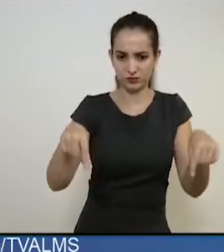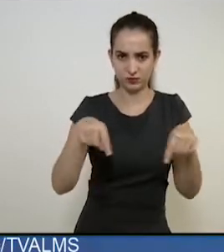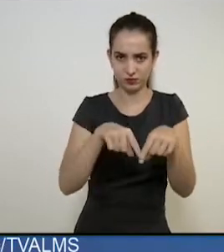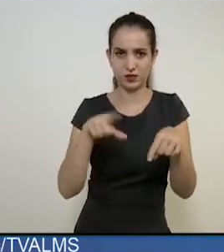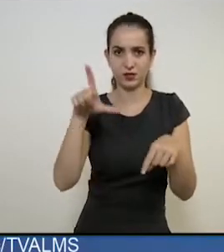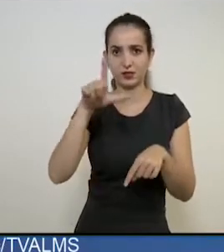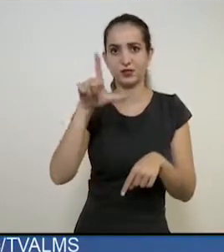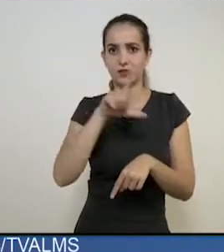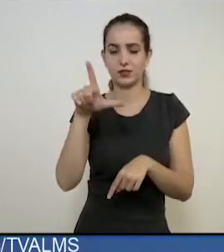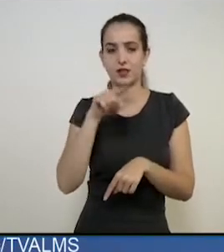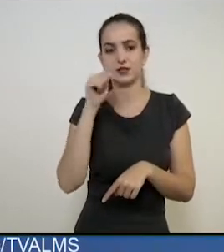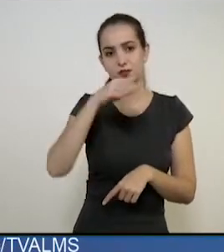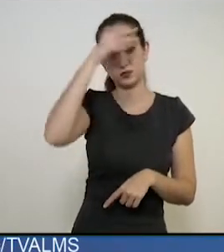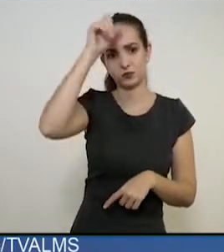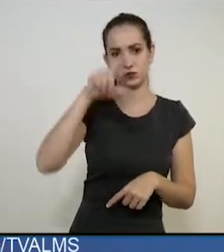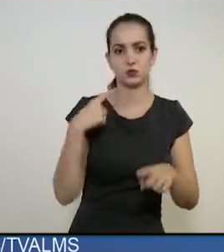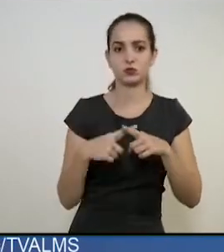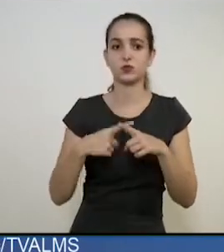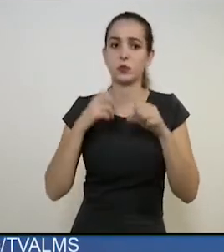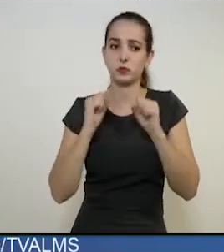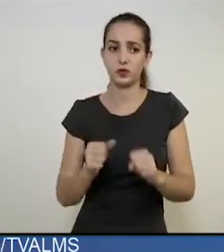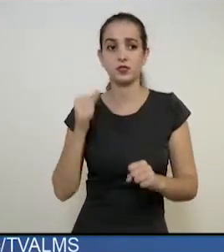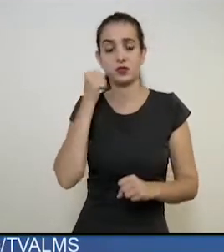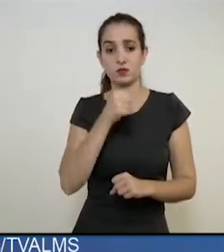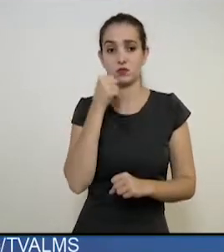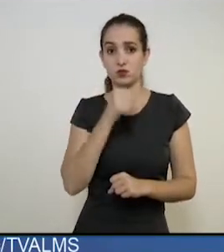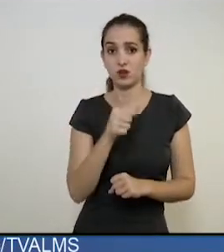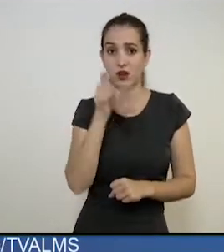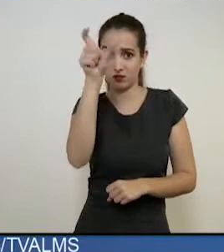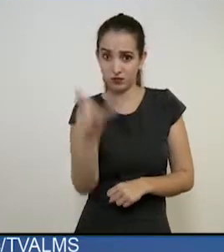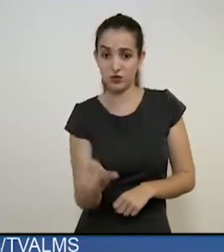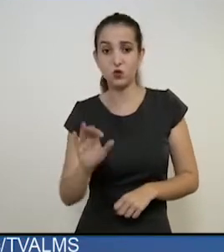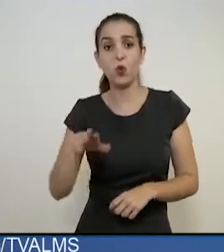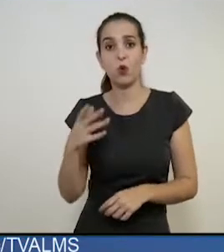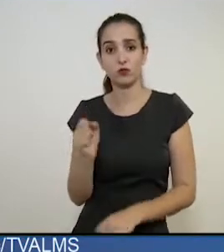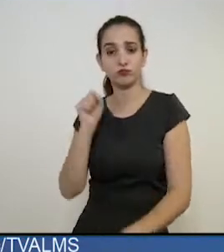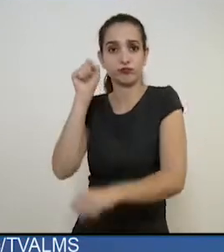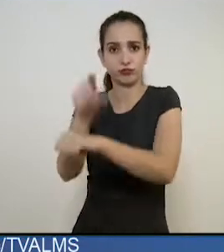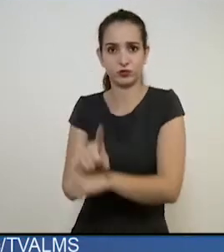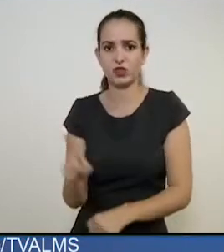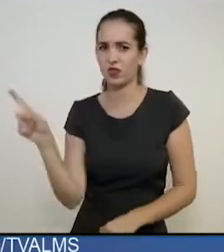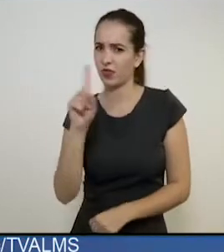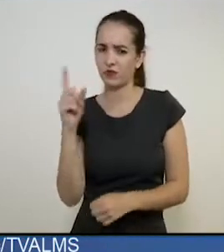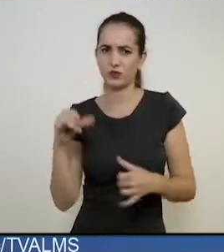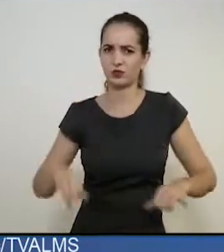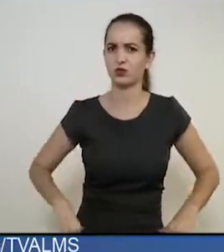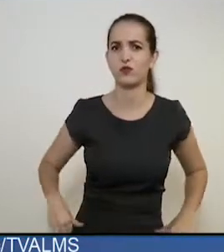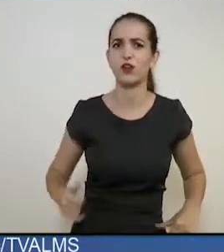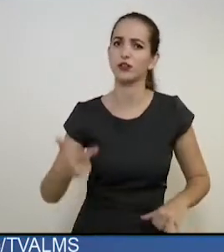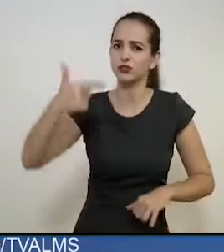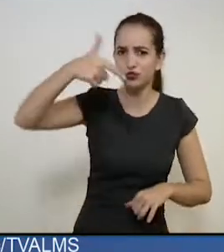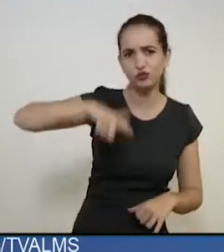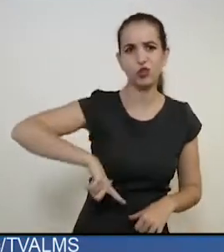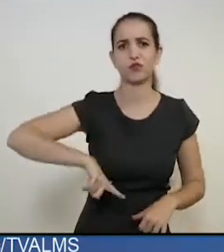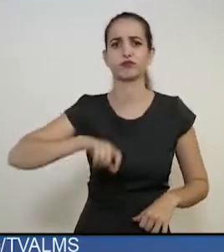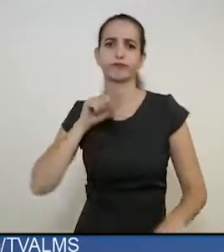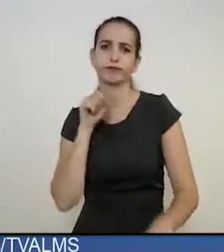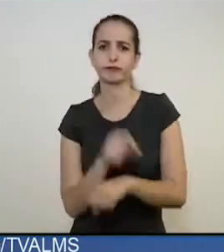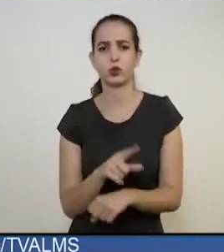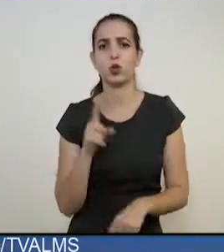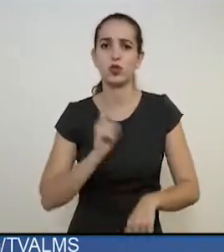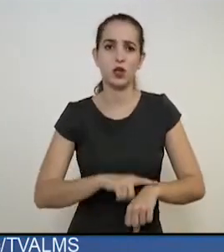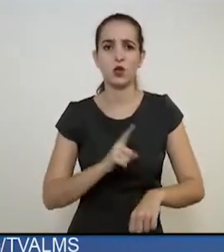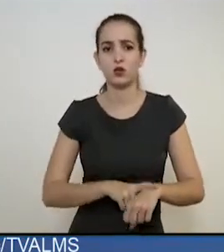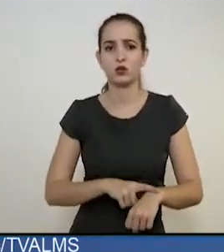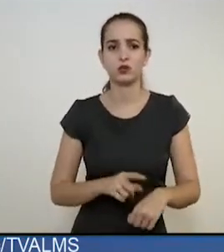canalizar uma emenda para que pudesse a mulher, quando agredida, não venha sofrer a segunda agressão na hora de